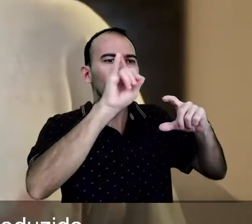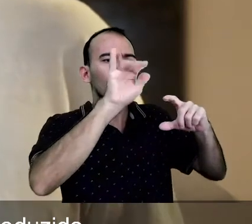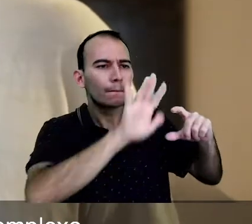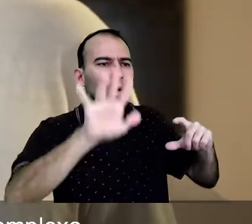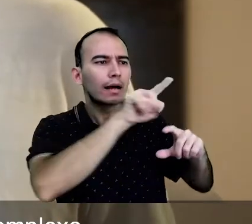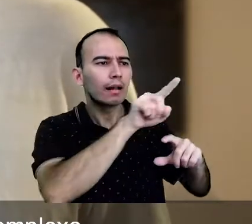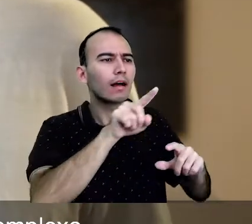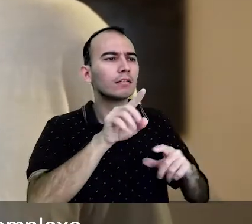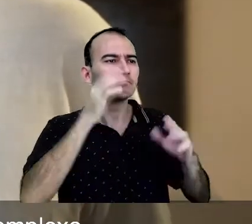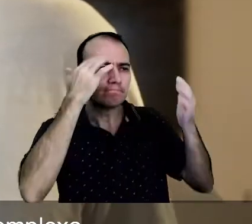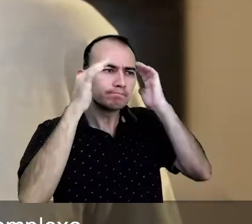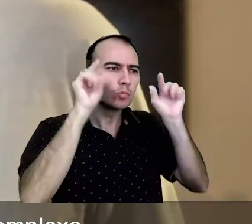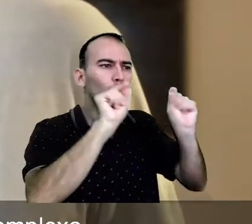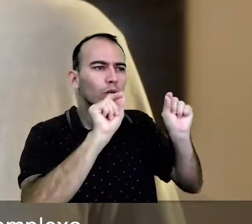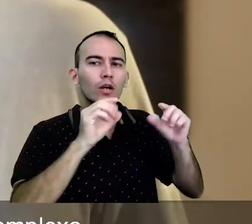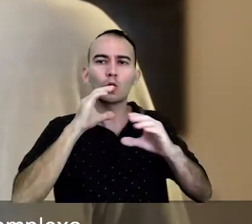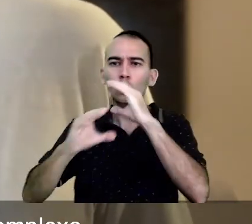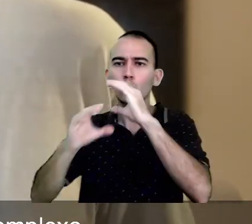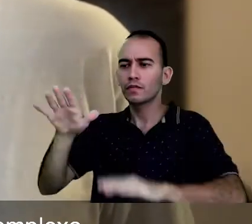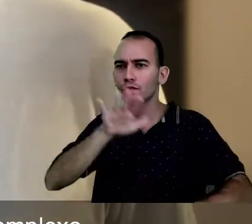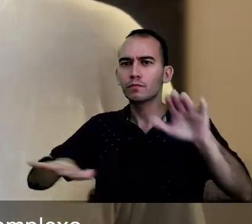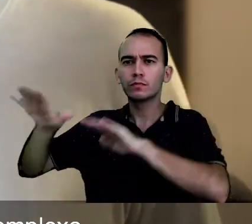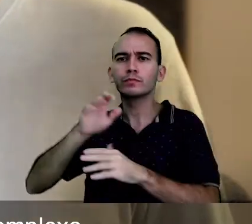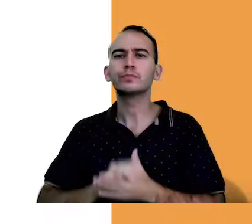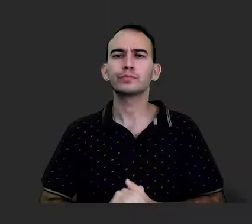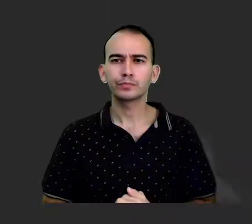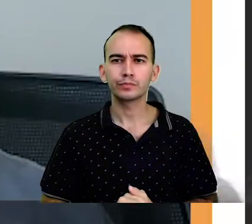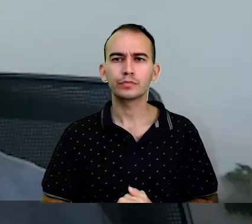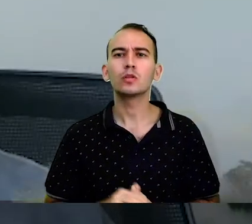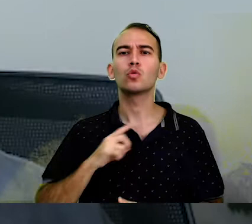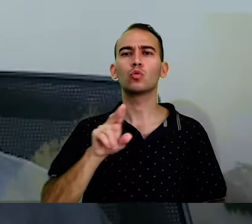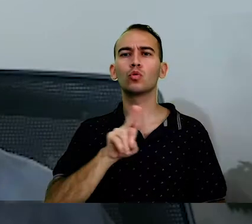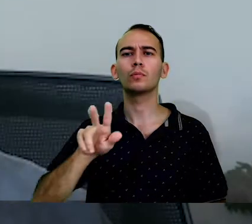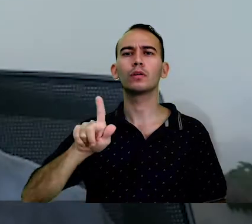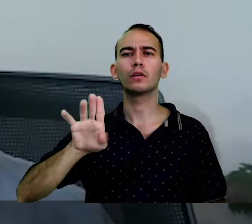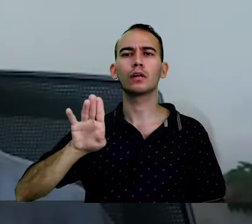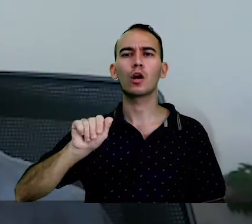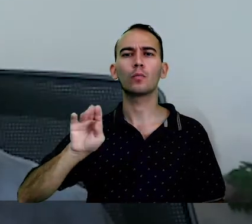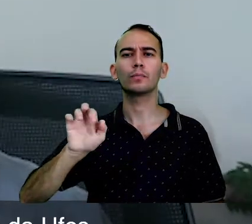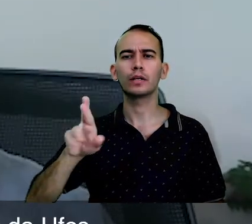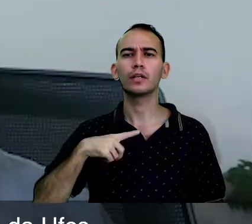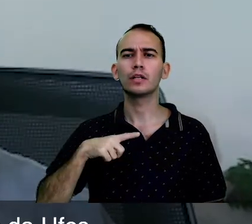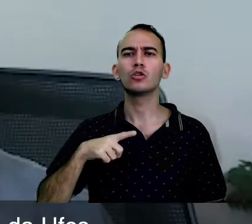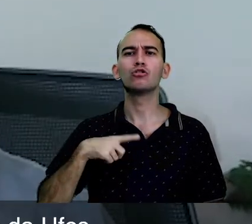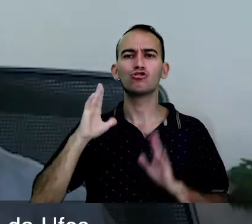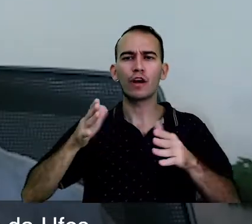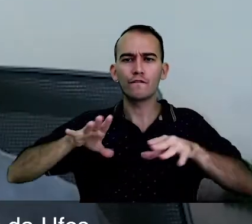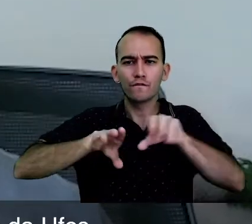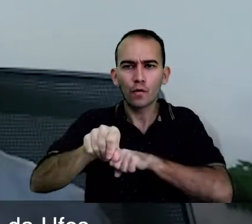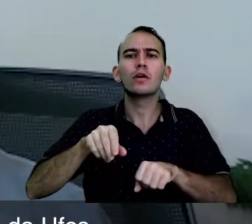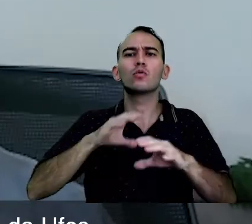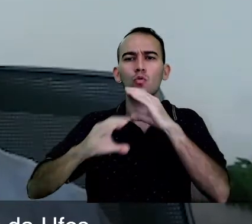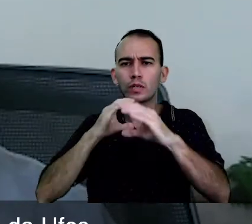conteúdo produzido por essas imagens dentro de um sistema comunicacional bem complexo. Olá, meu nome é Glauber, eu sou egresso do programa de pós-graduação